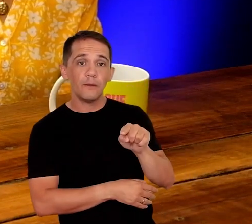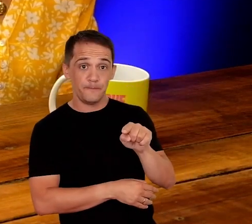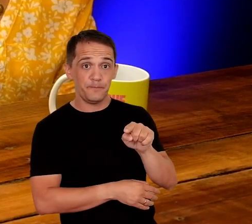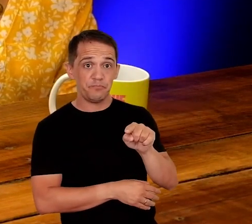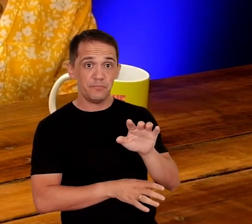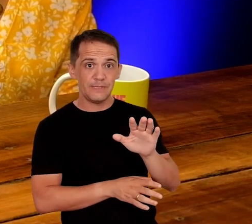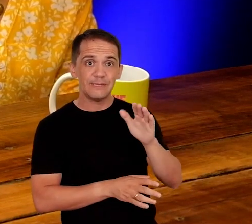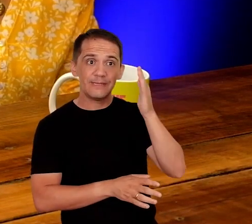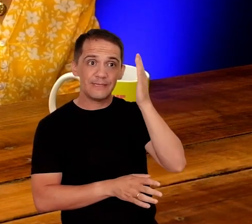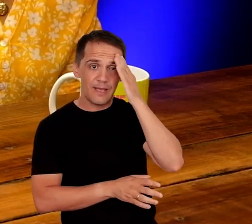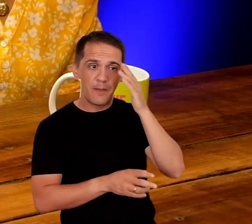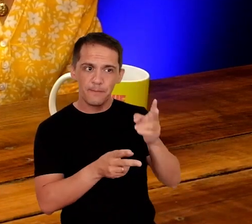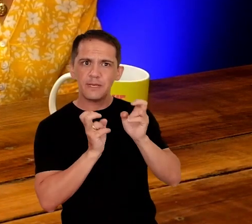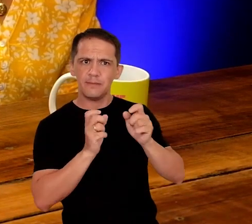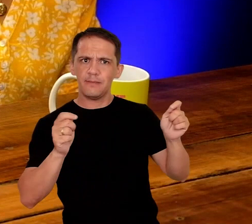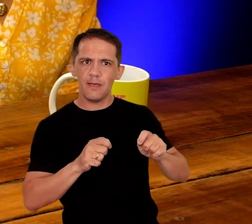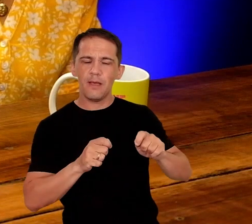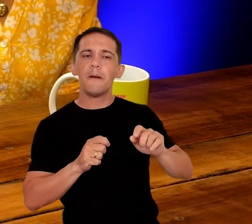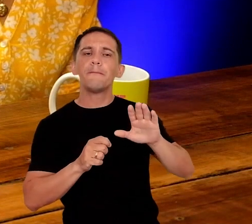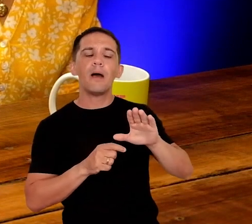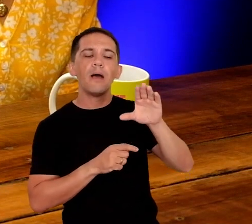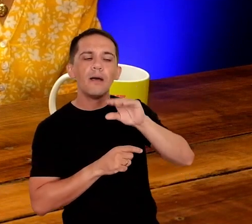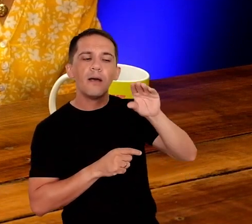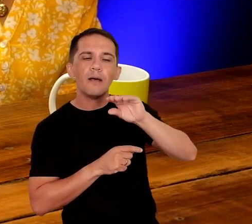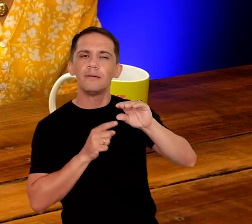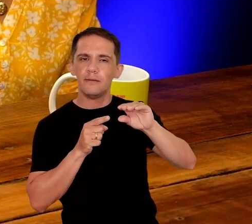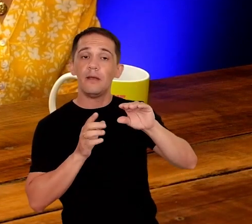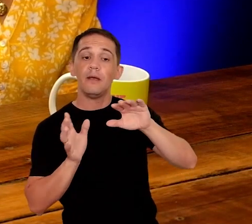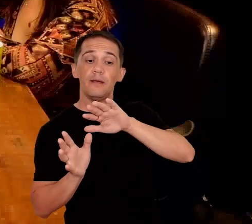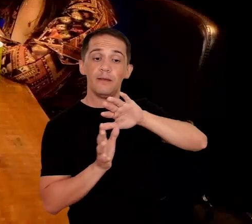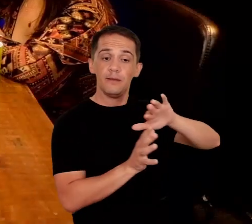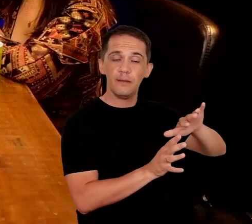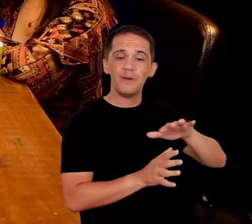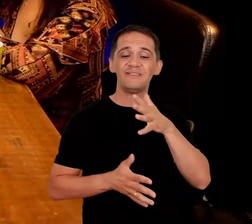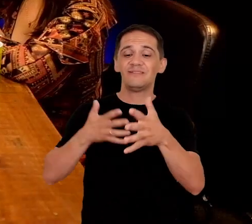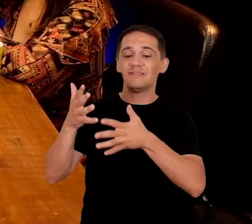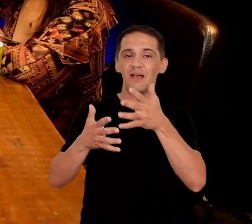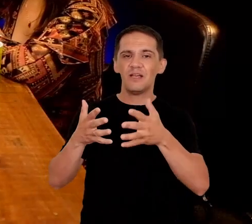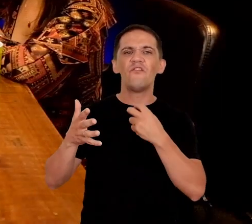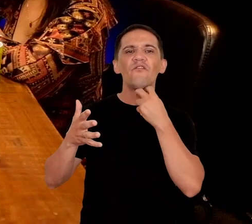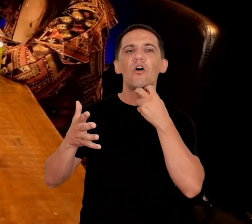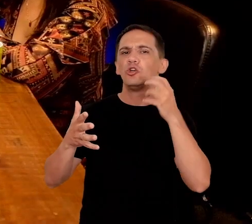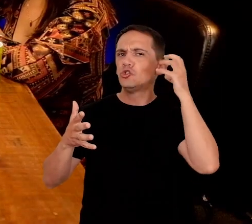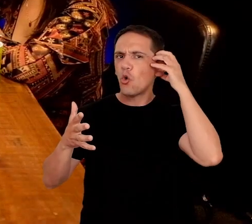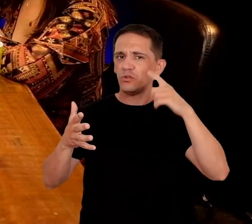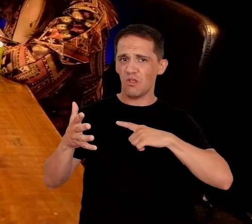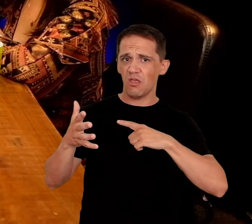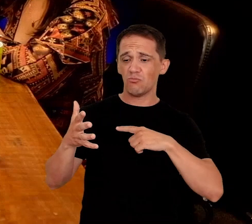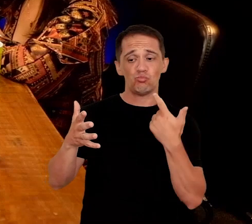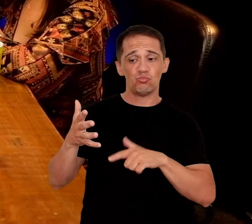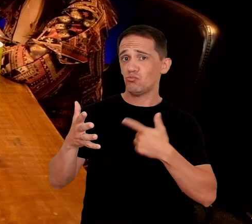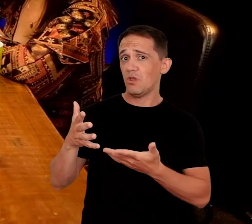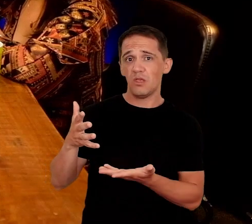língua de sinais, como a gente não tem som, então a gente transmite tudo isso. Ah, isso da pergunta com certeza muda, né? Assim, né? Porque Com certeza. pode